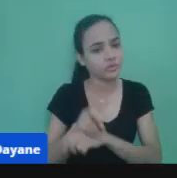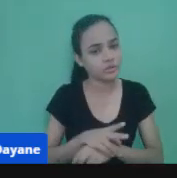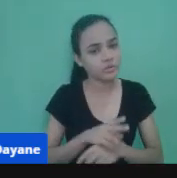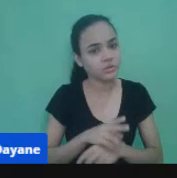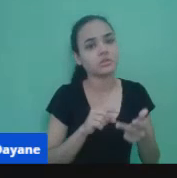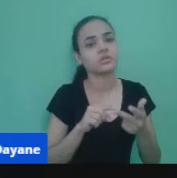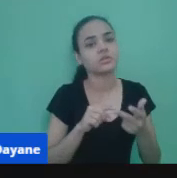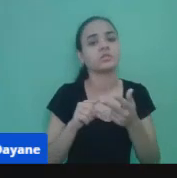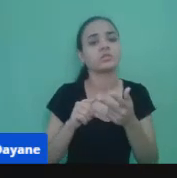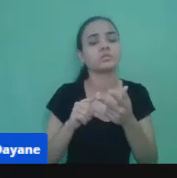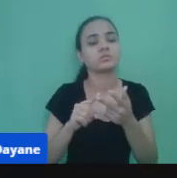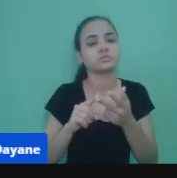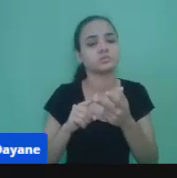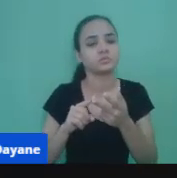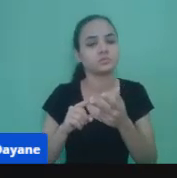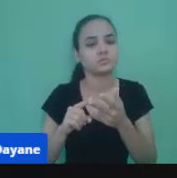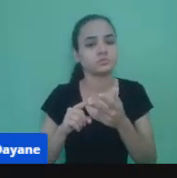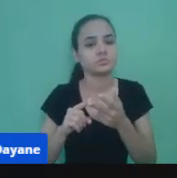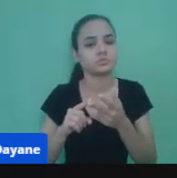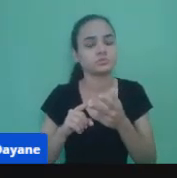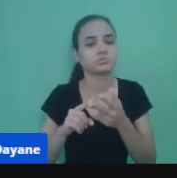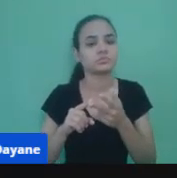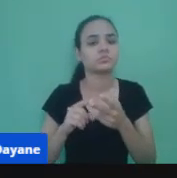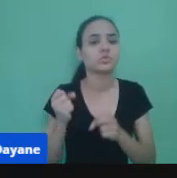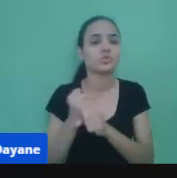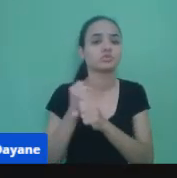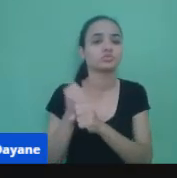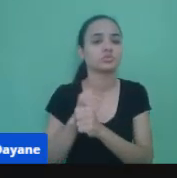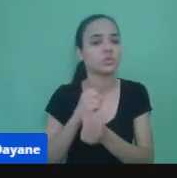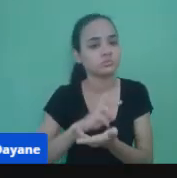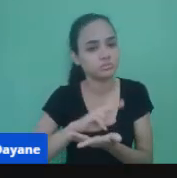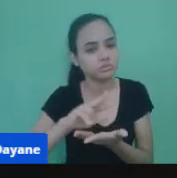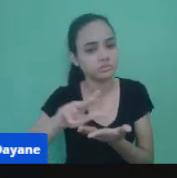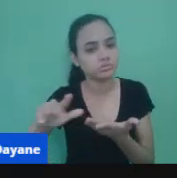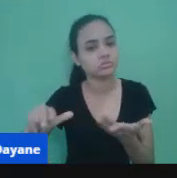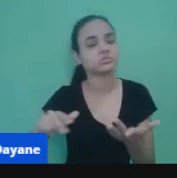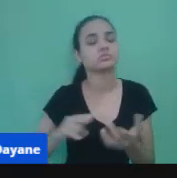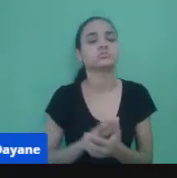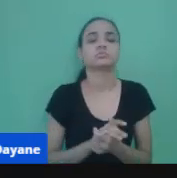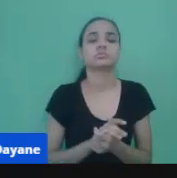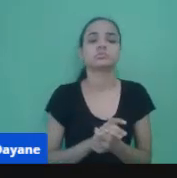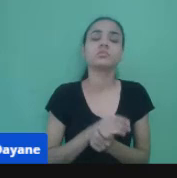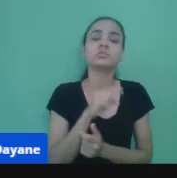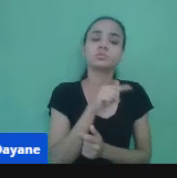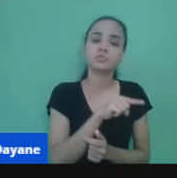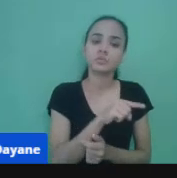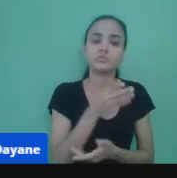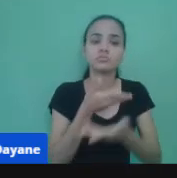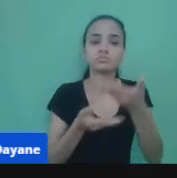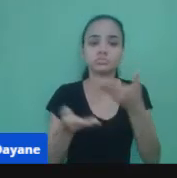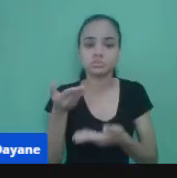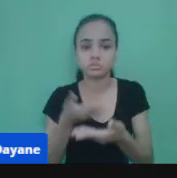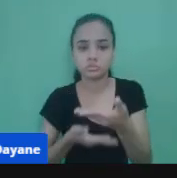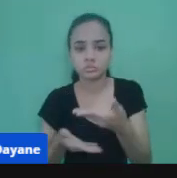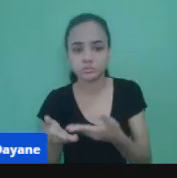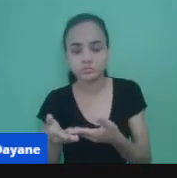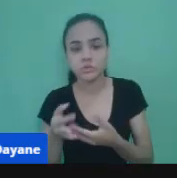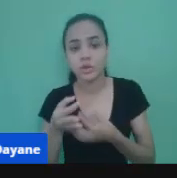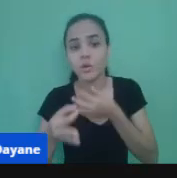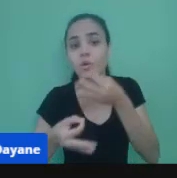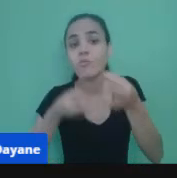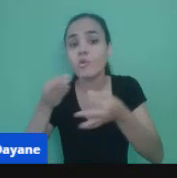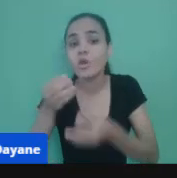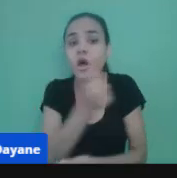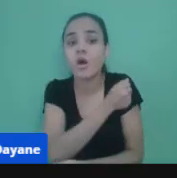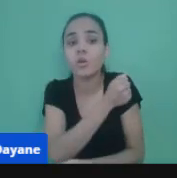mediador dessa situação, fazendo a confrontação, ou mediando, né, no caso, a confrontação desses argumentos. Então, por